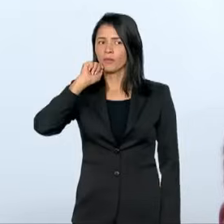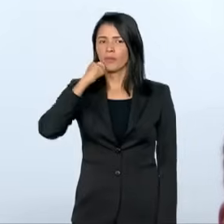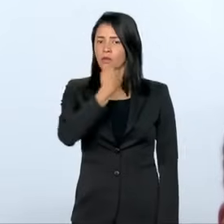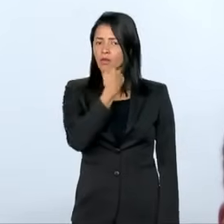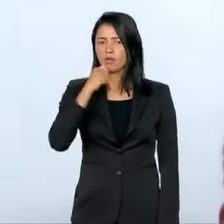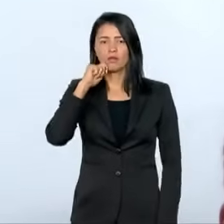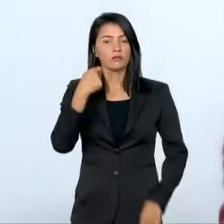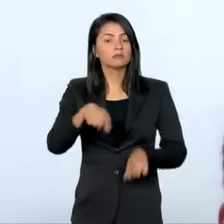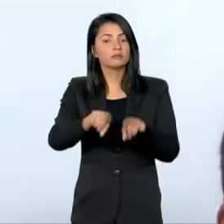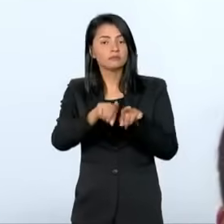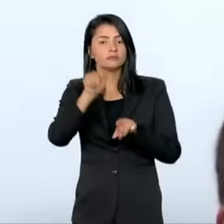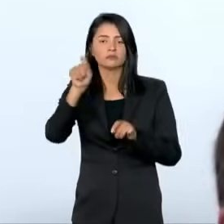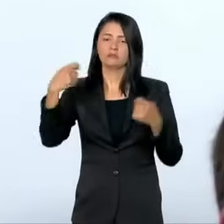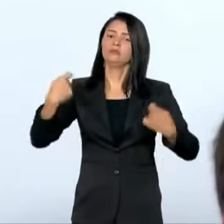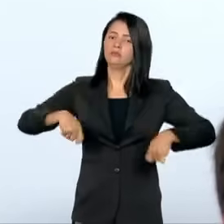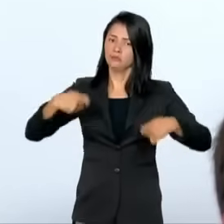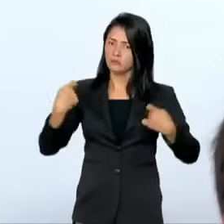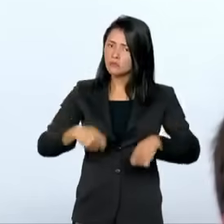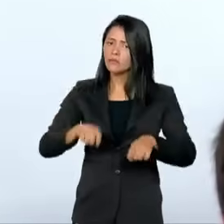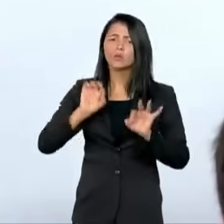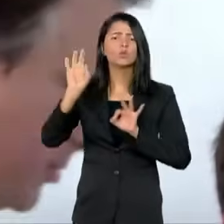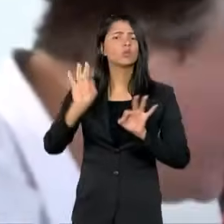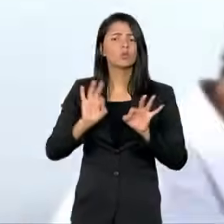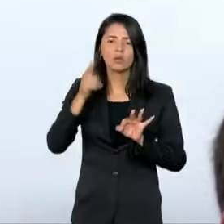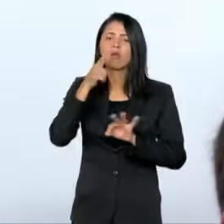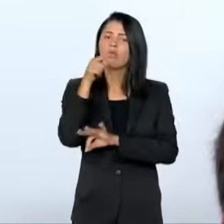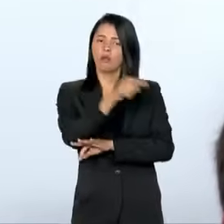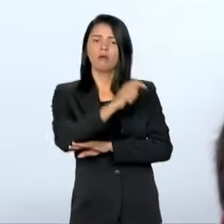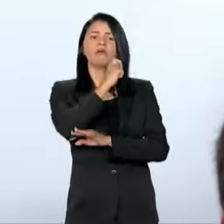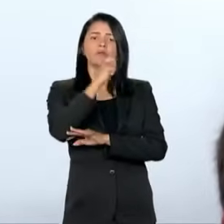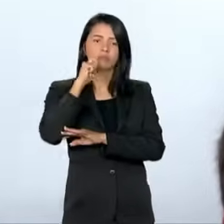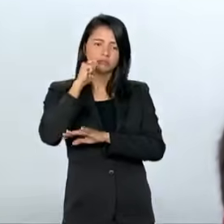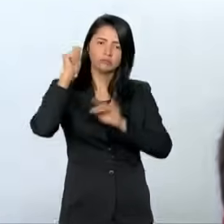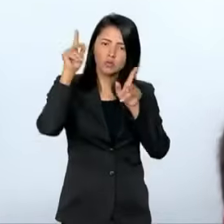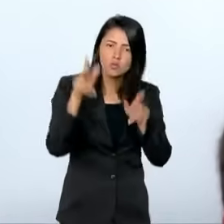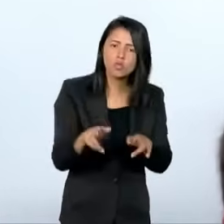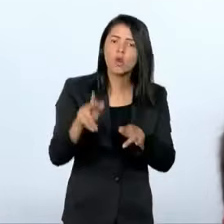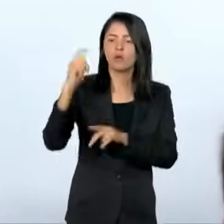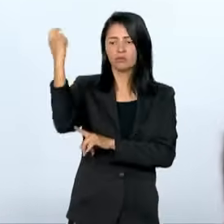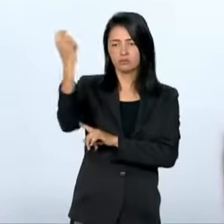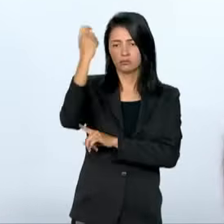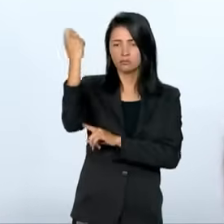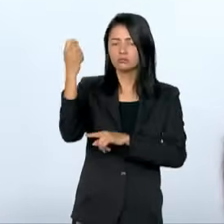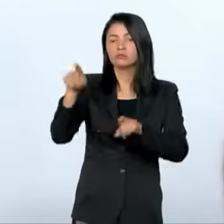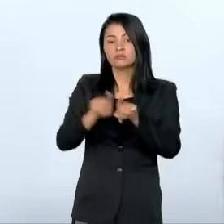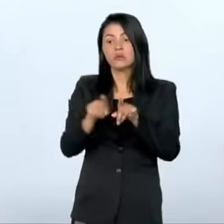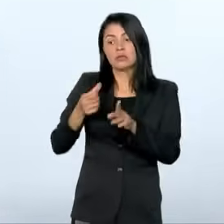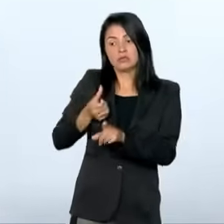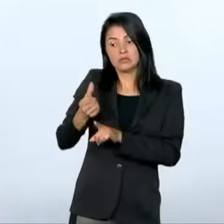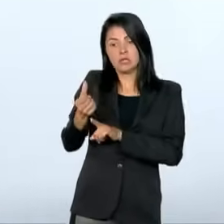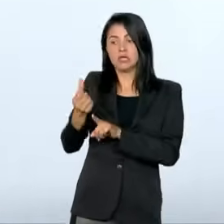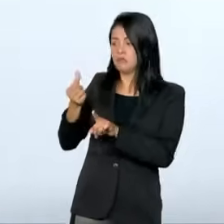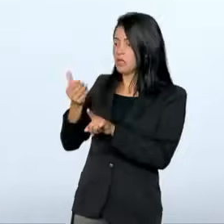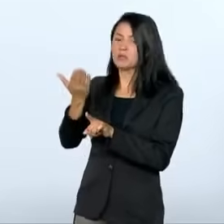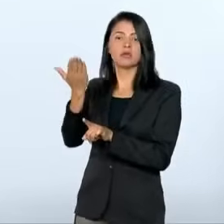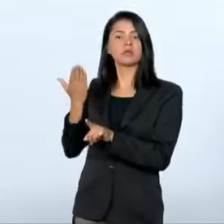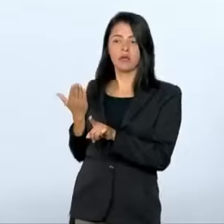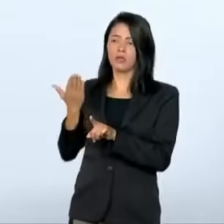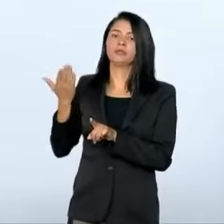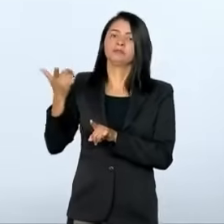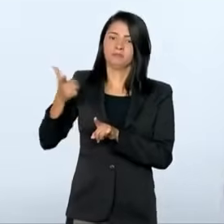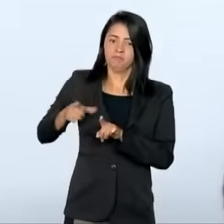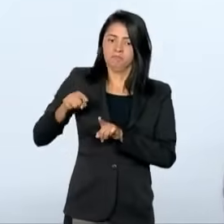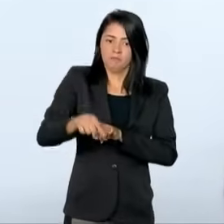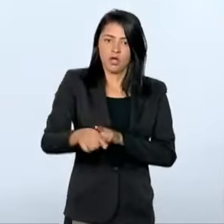ainda carecem que aconteçam, presidente Lula, em Alagoas, como no Rio Grande do Sul, que há 6 meses teve uma, agora teve outra, e se nós